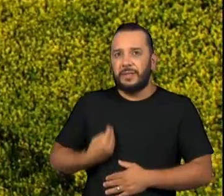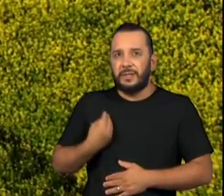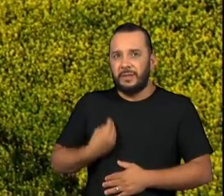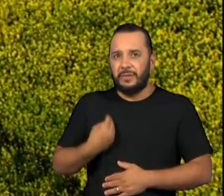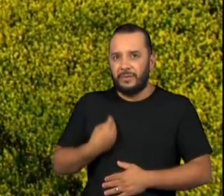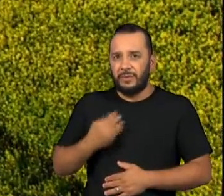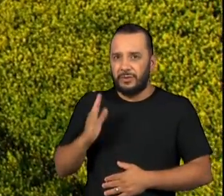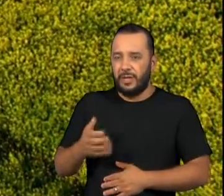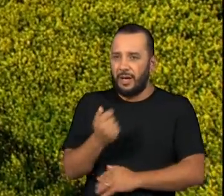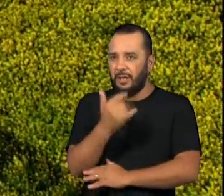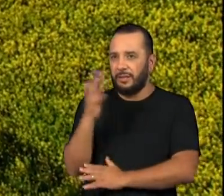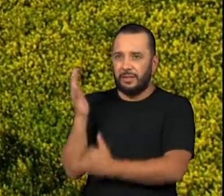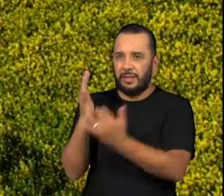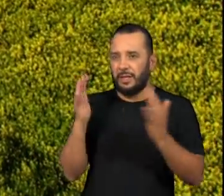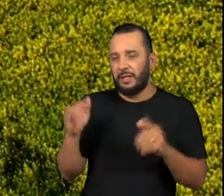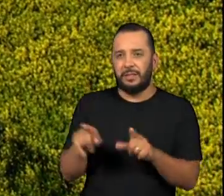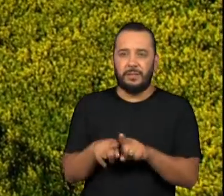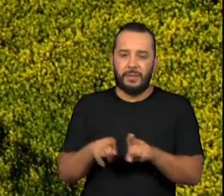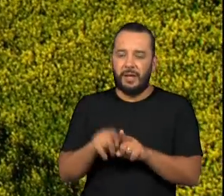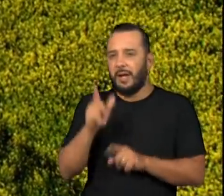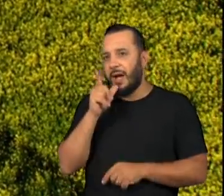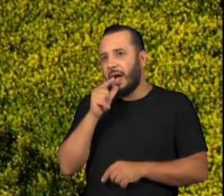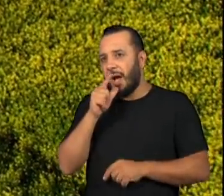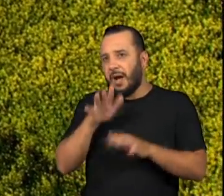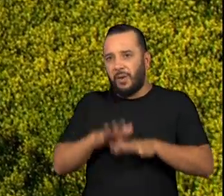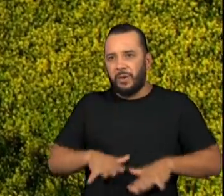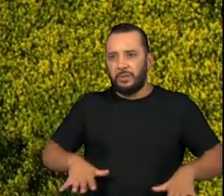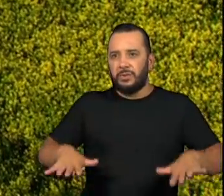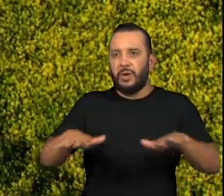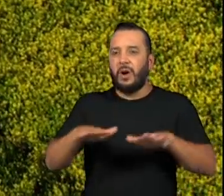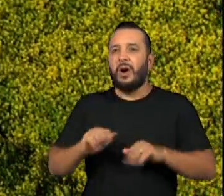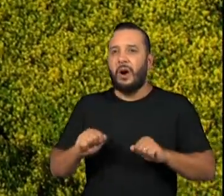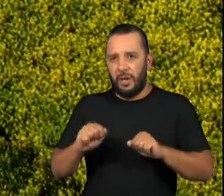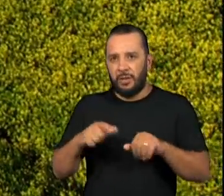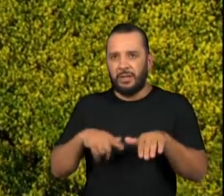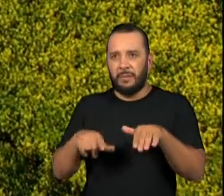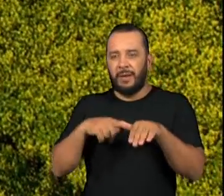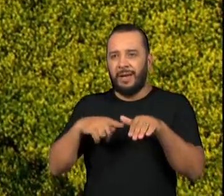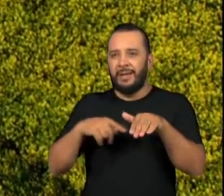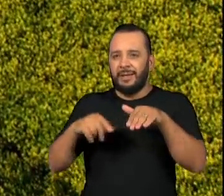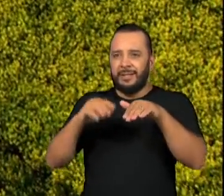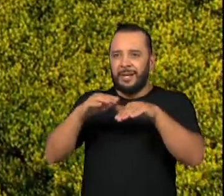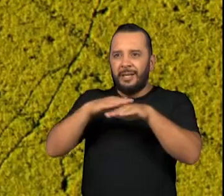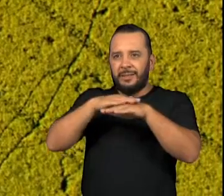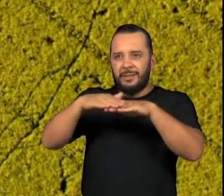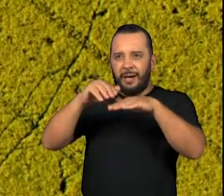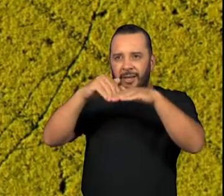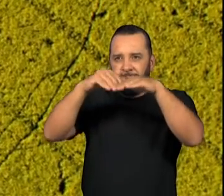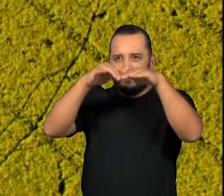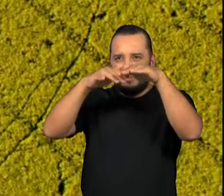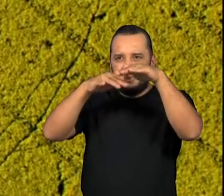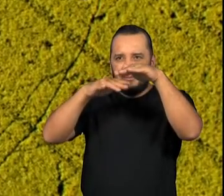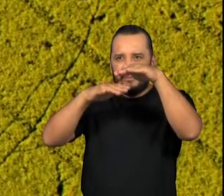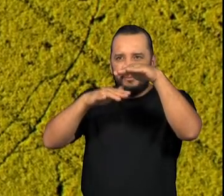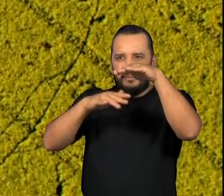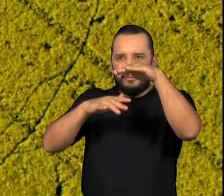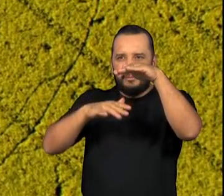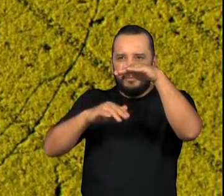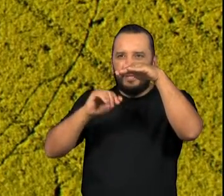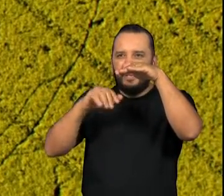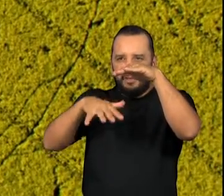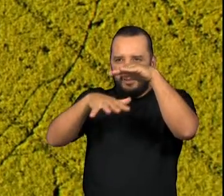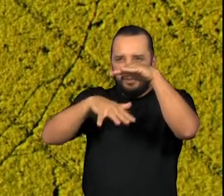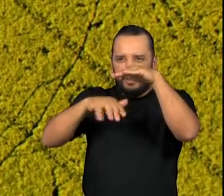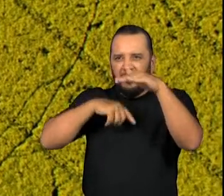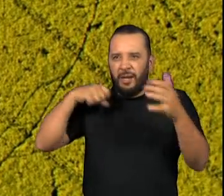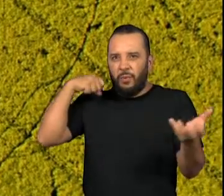floresta. Inclusive na água, no solo, no subsolo, enfim, existem estudos que fizeram